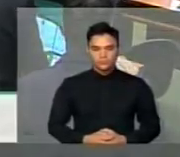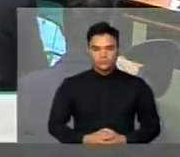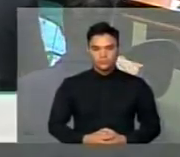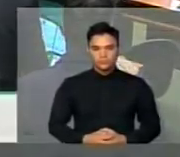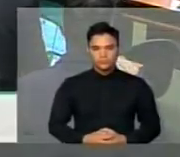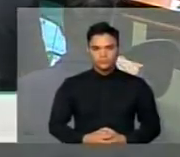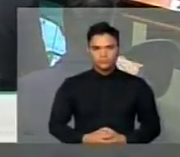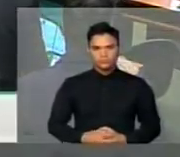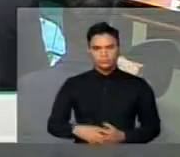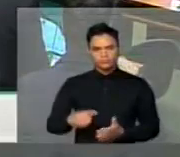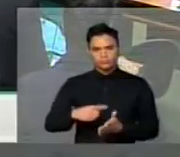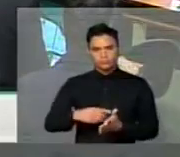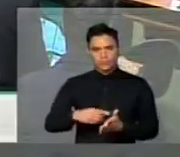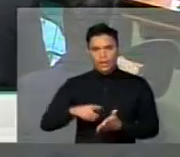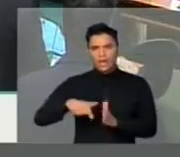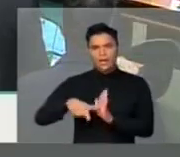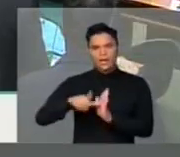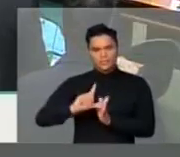Por todo o exposto,